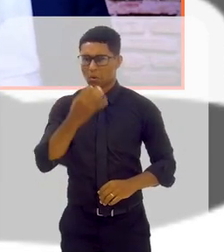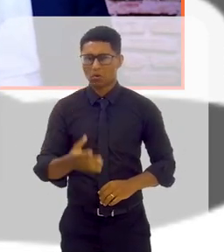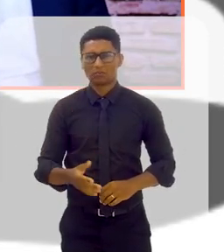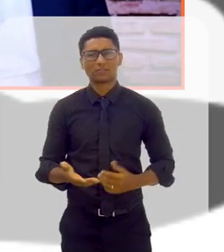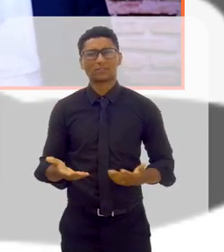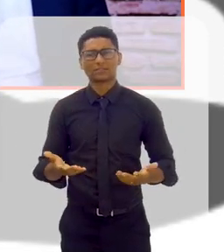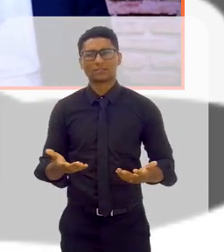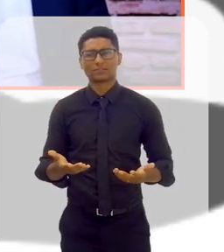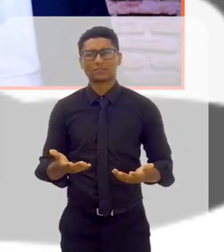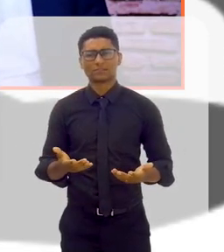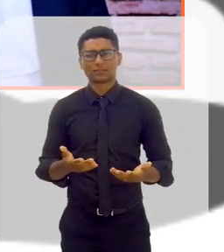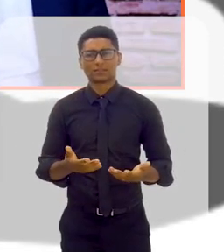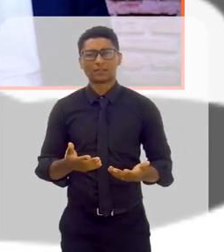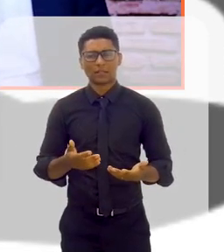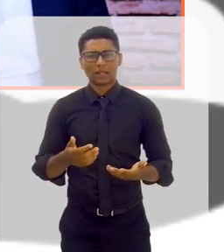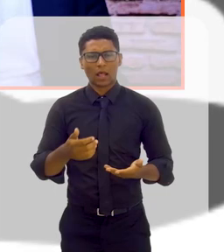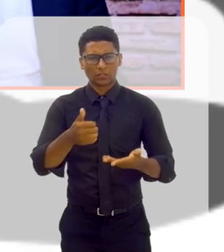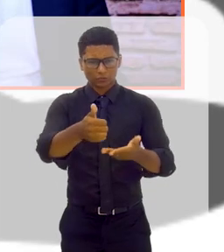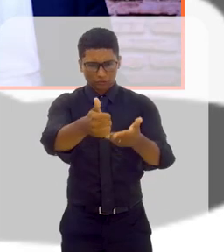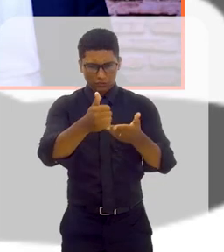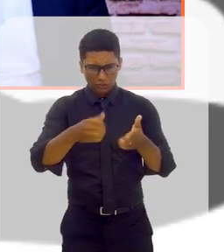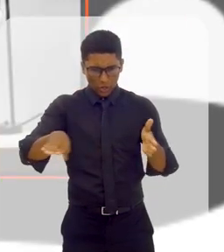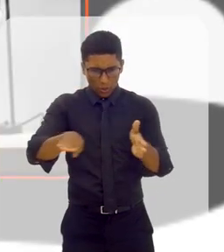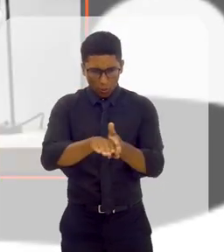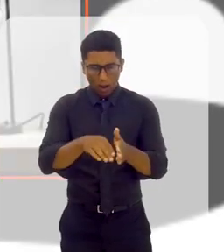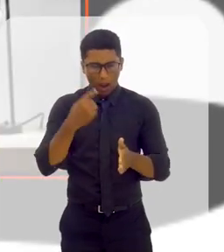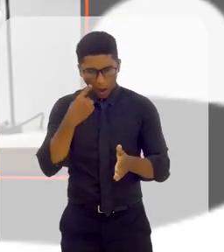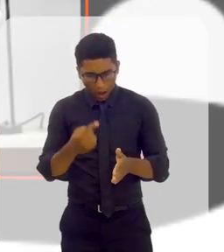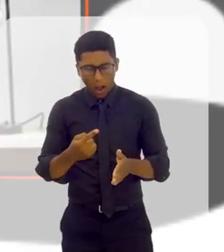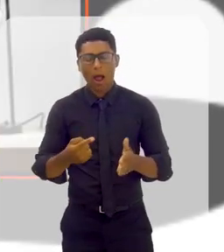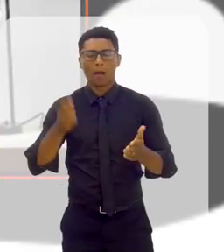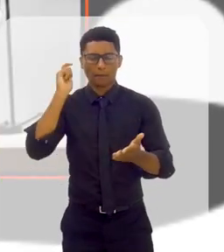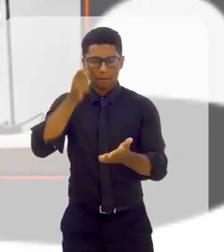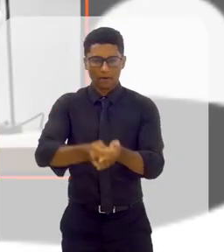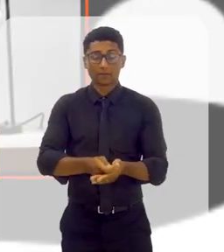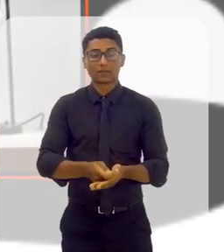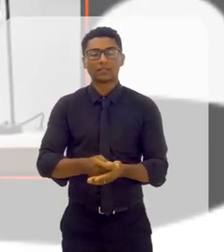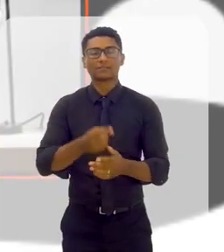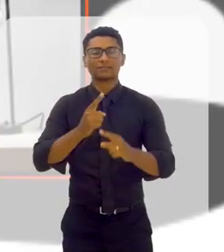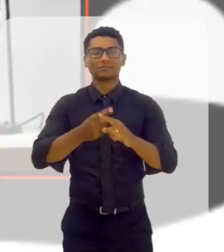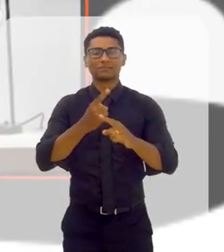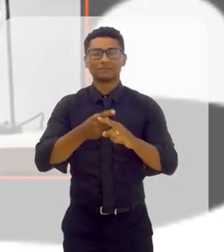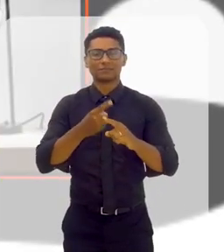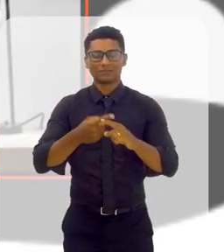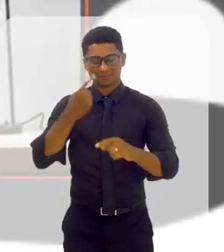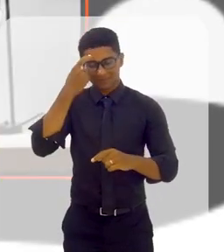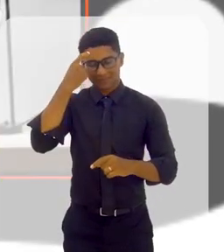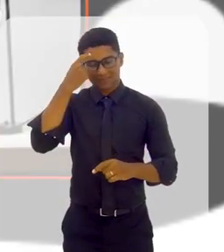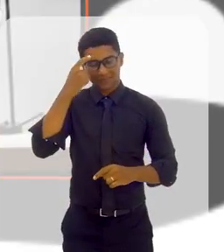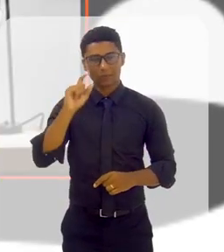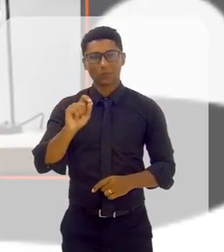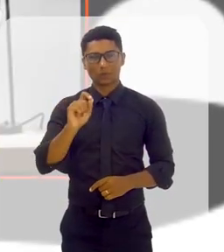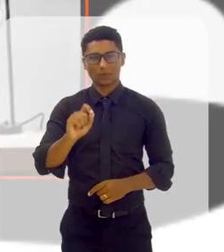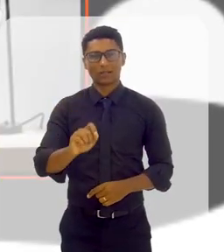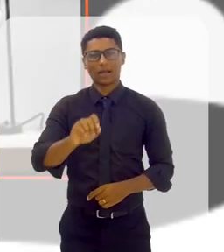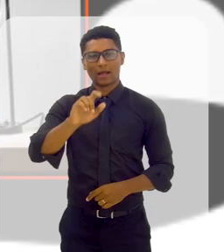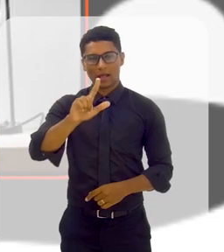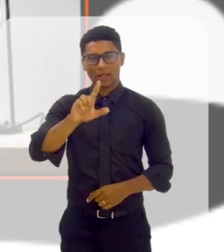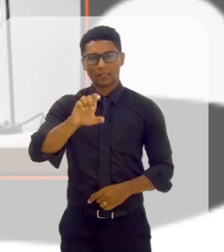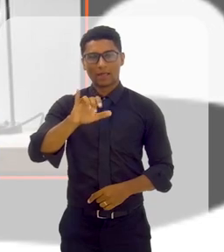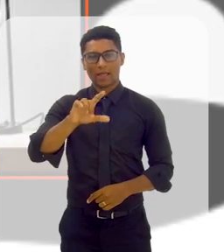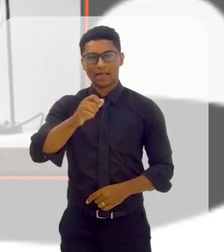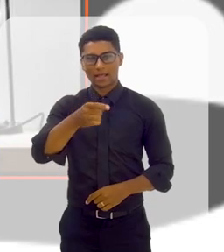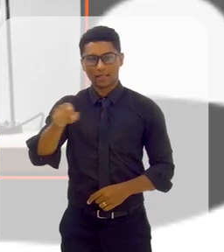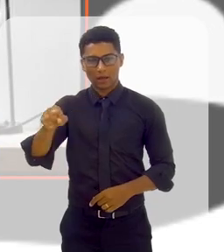boa é essa de você poder só pagar quando recebe porque me ocorreu aqui me remeteu a leilão né porque leilão